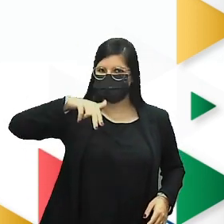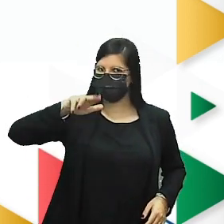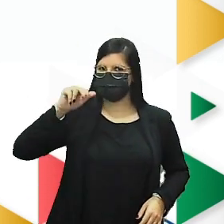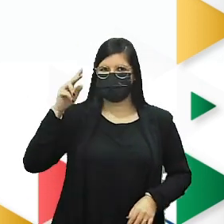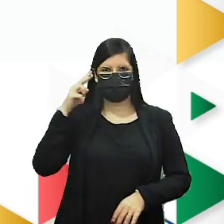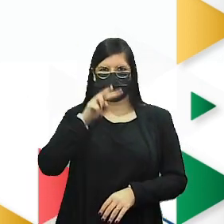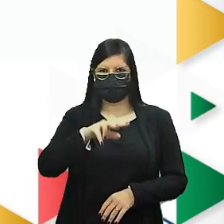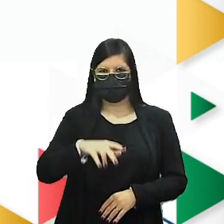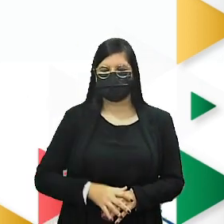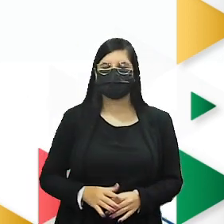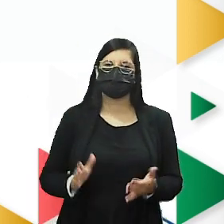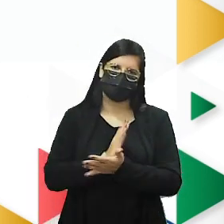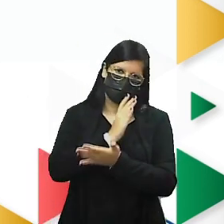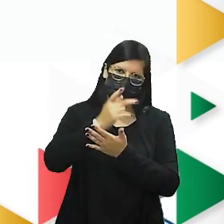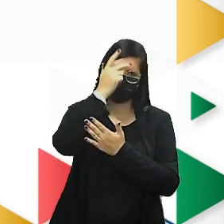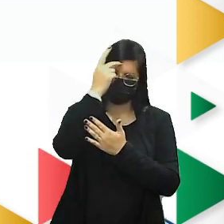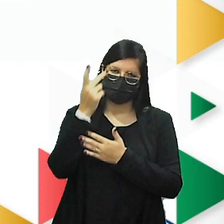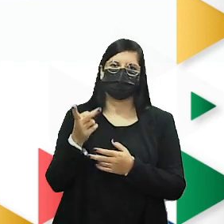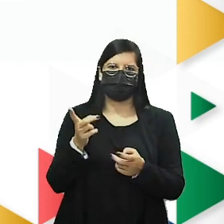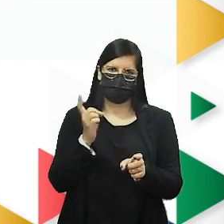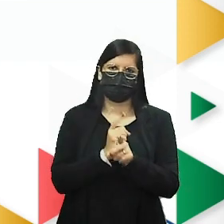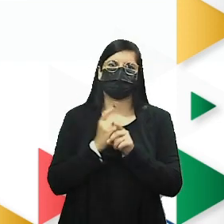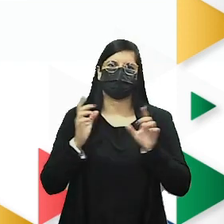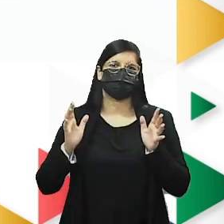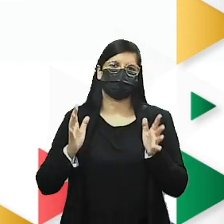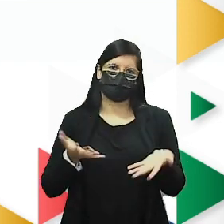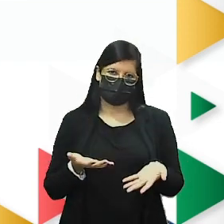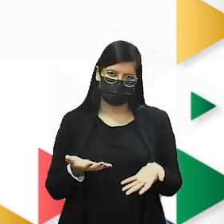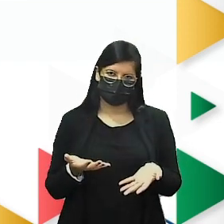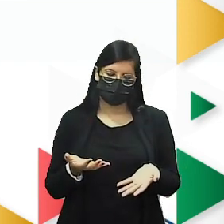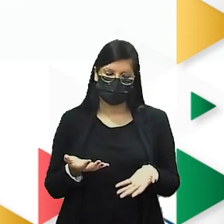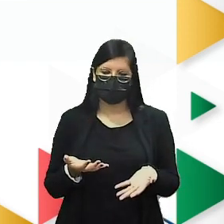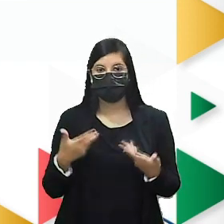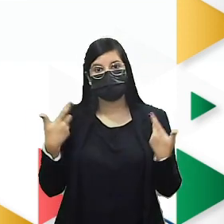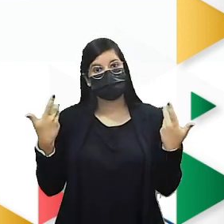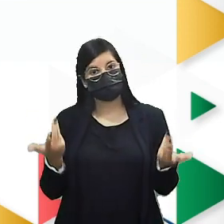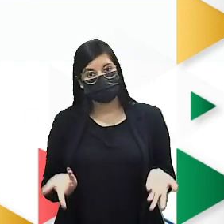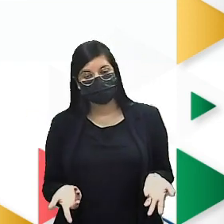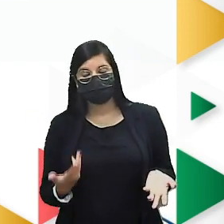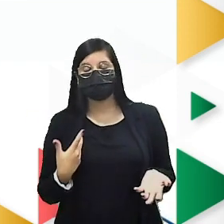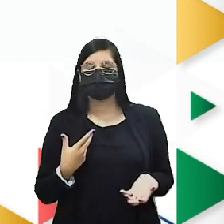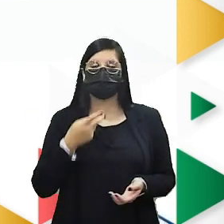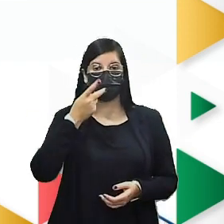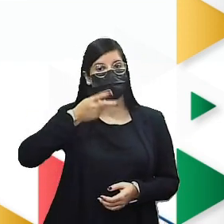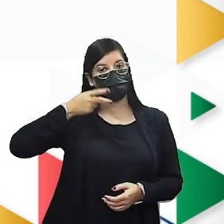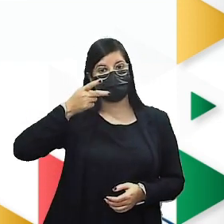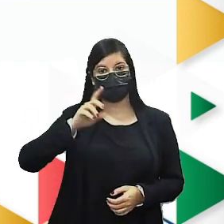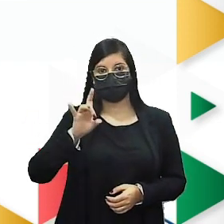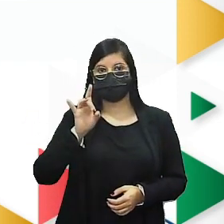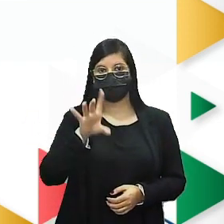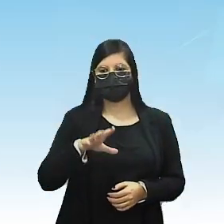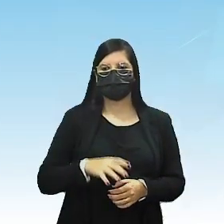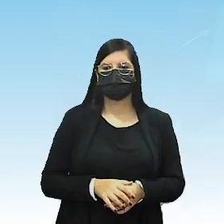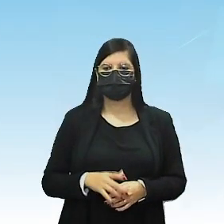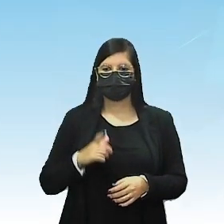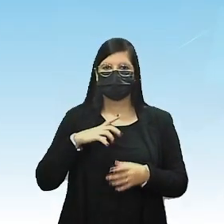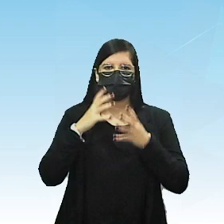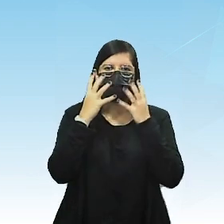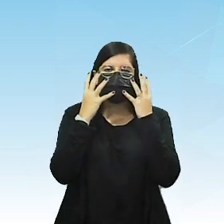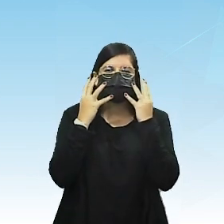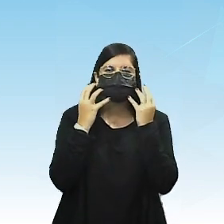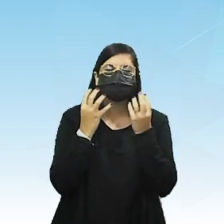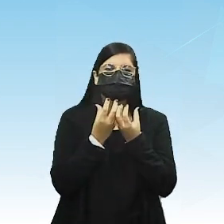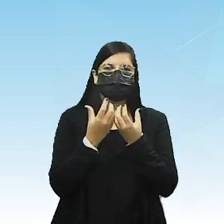as pessoas já testaram que fulaninho conhecido encontrou. Enfim, né, diziam a lenda que no Fofão, tendo o Fofão